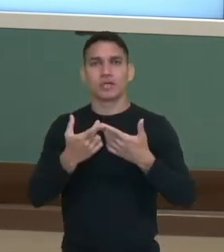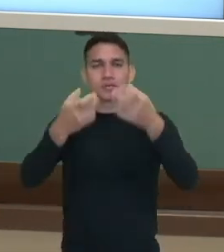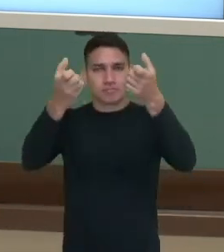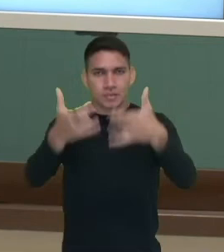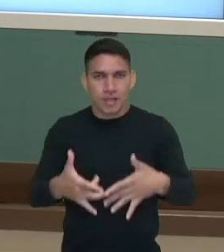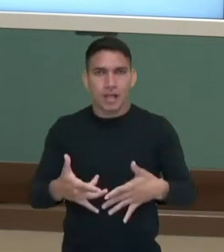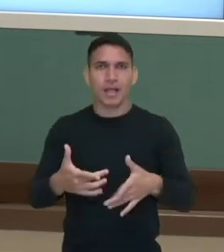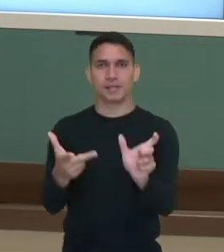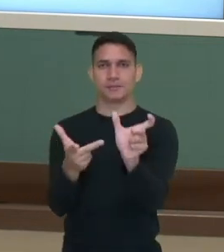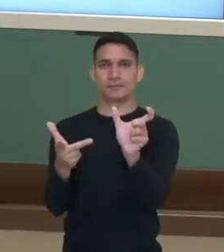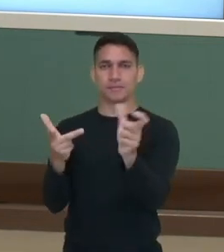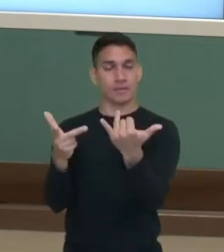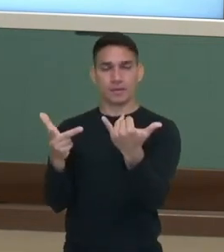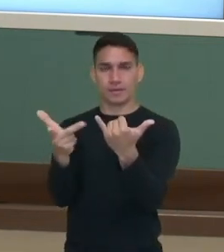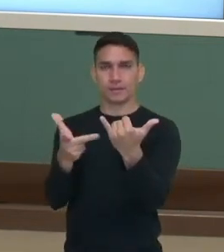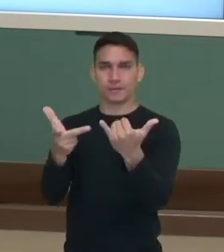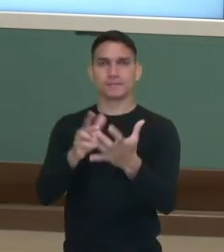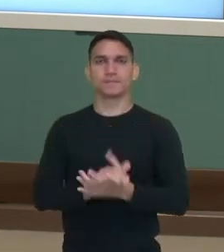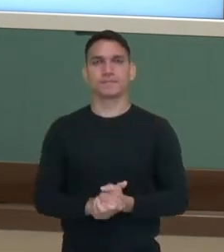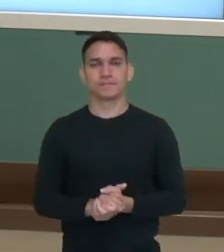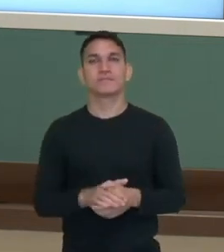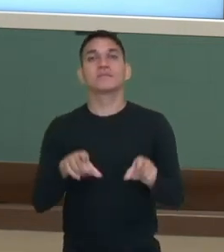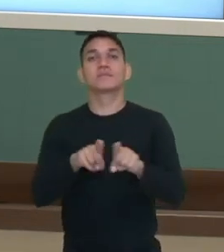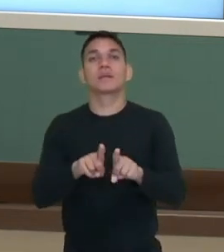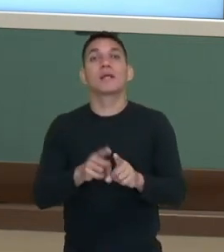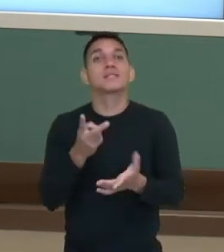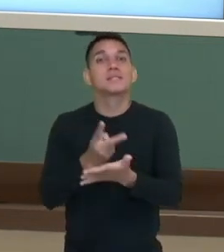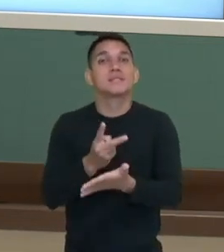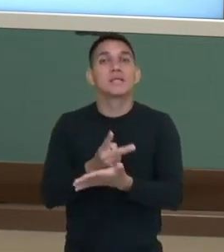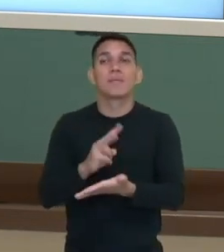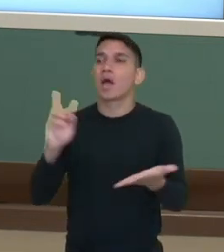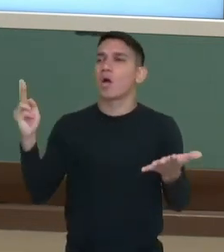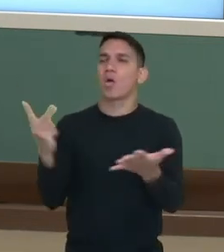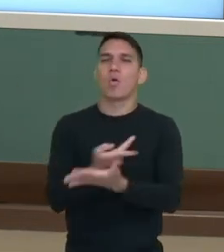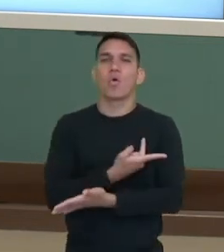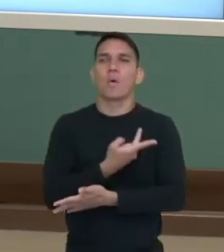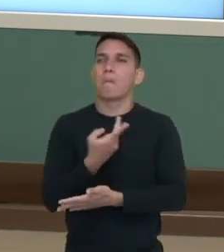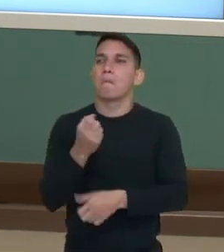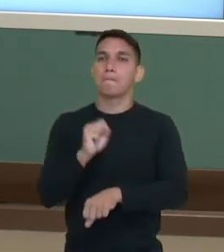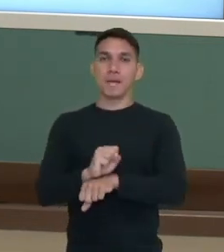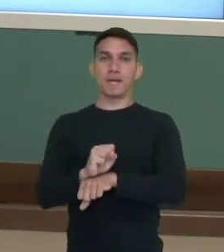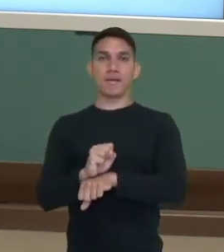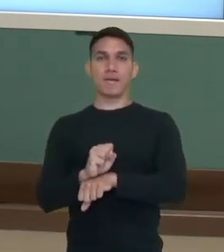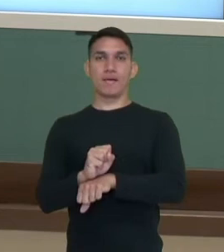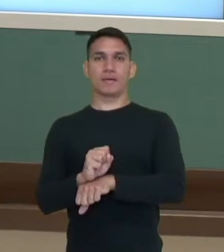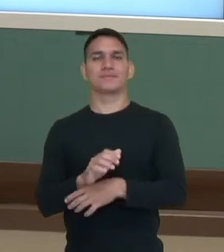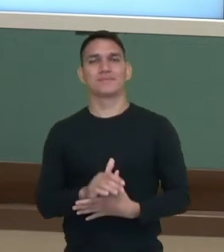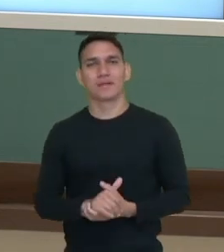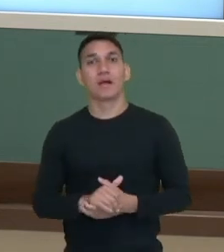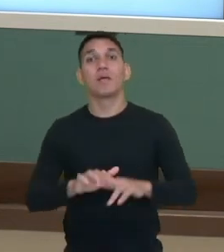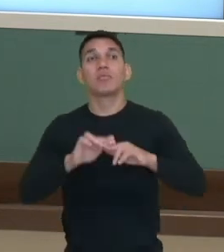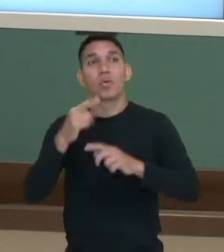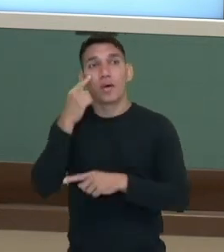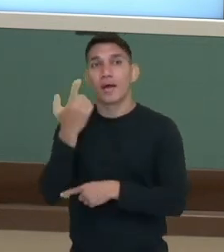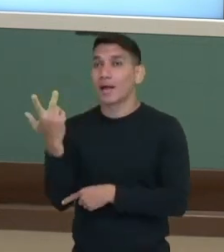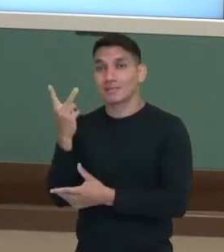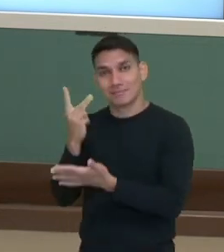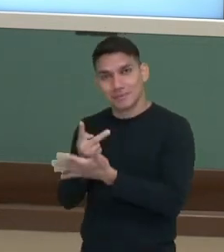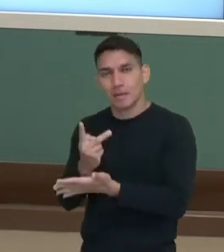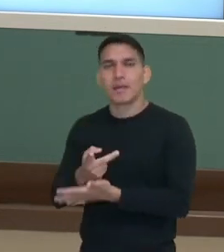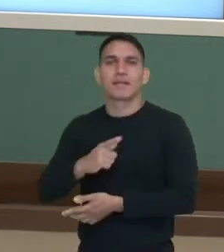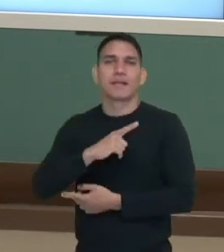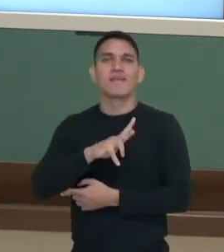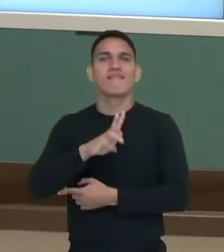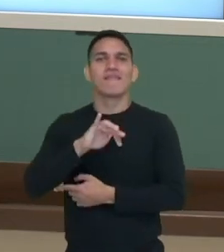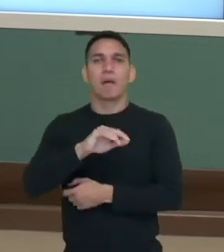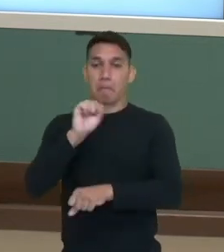Depois temos quando, sempre que ocorrer pausa. Então, sempre que temos uma pausa em uma oração, nós teremos